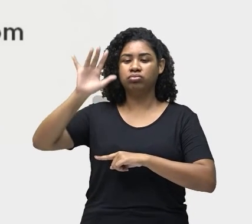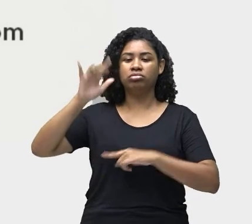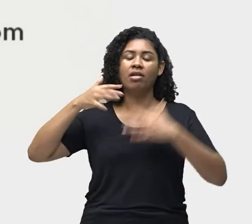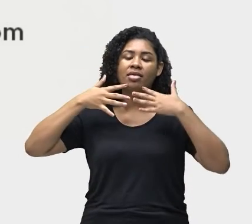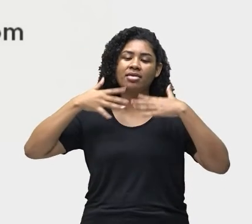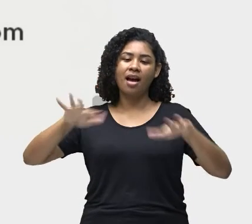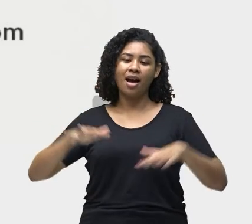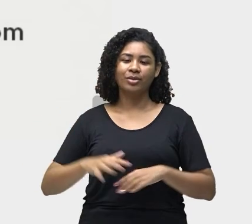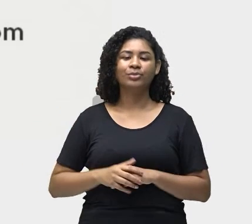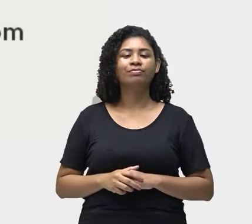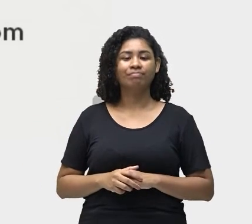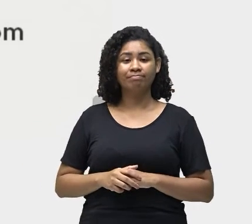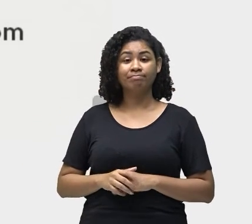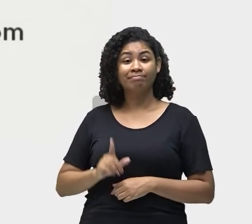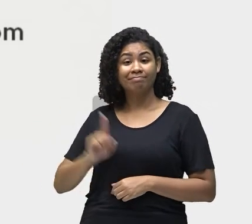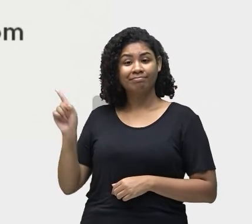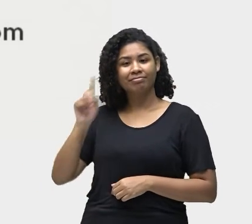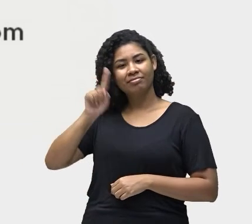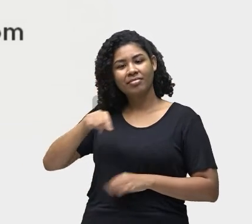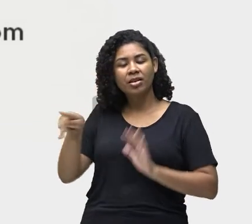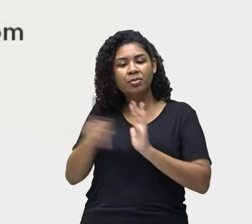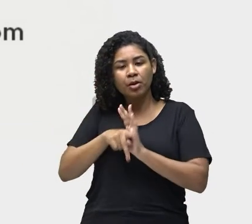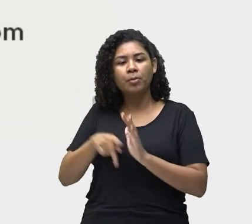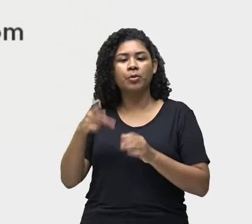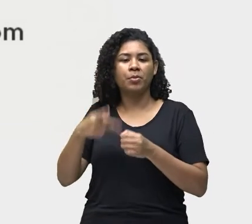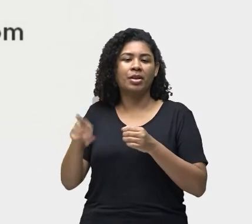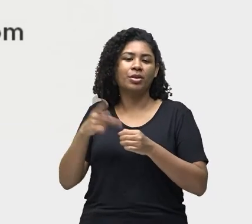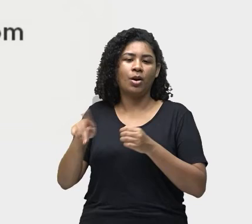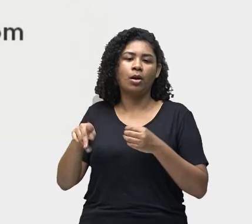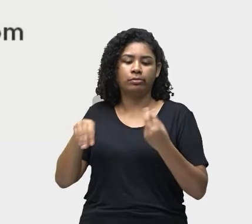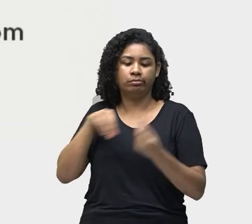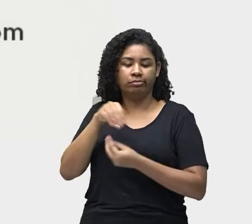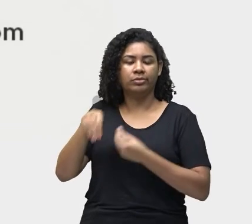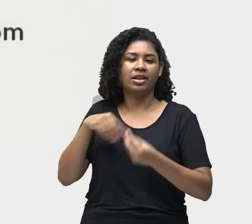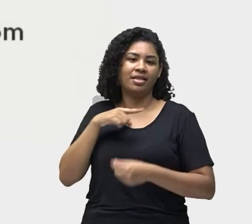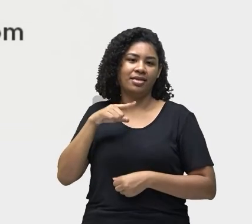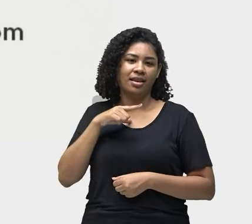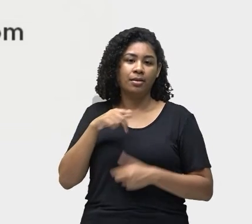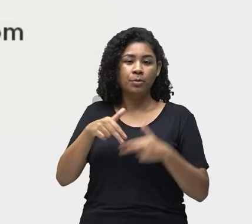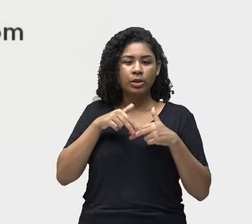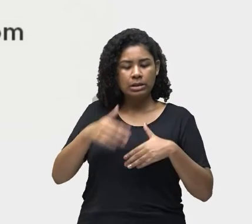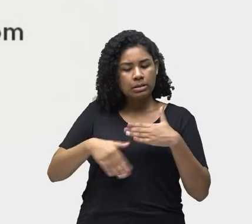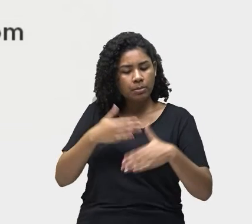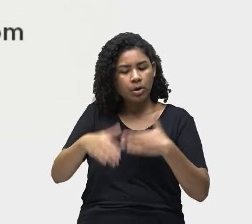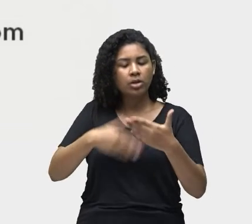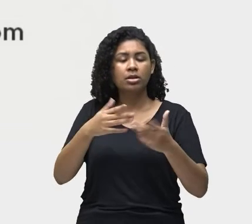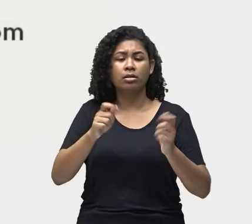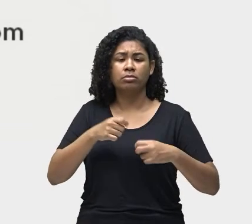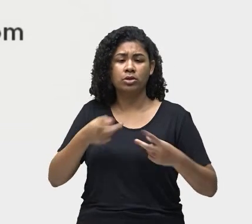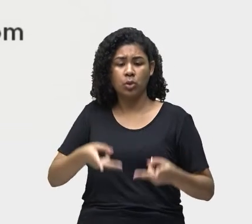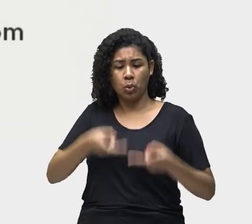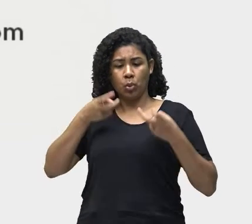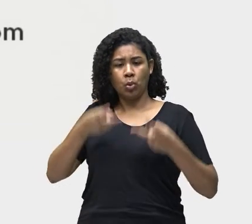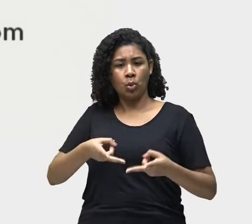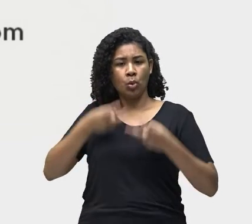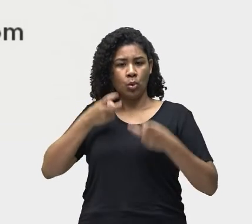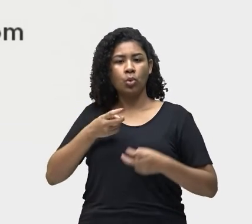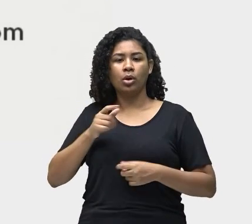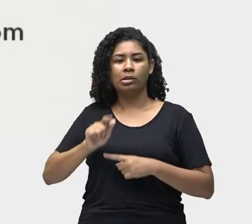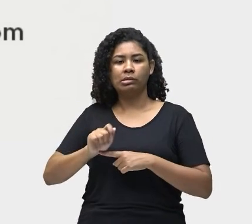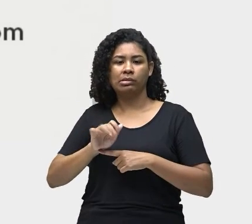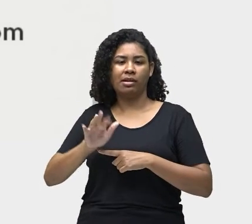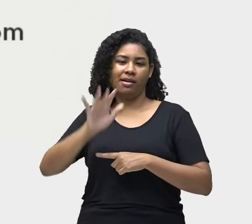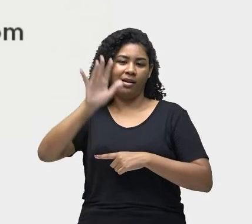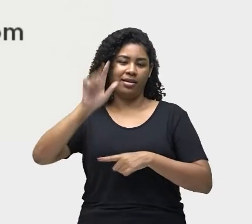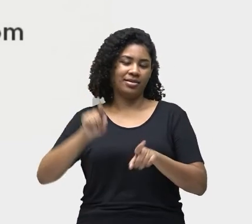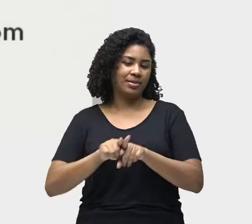ele é um dos derivados ali do petróleo. Né? Então, no processo de retirada, é possível tirar também esse